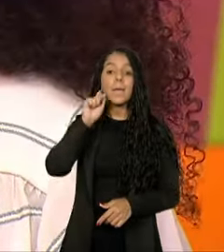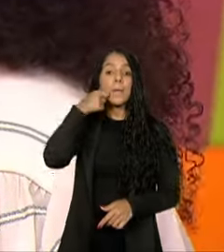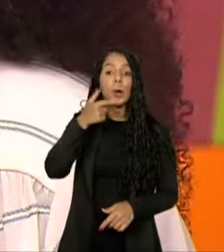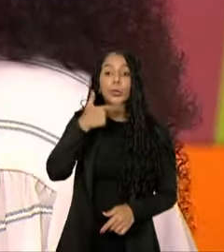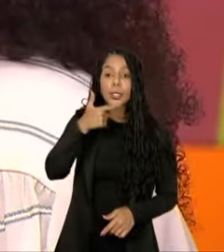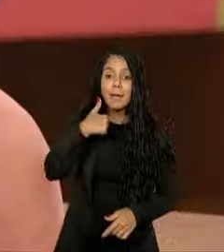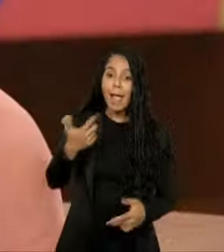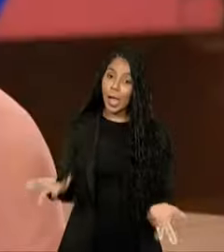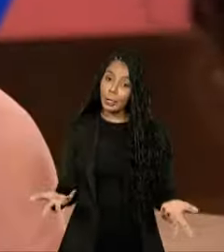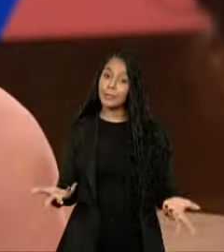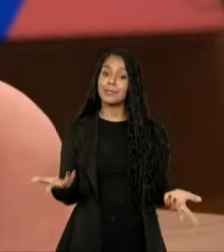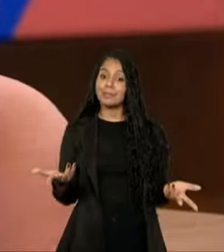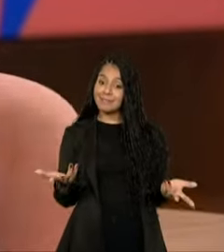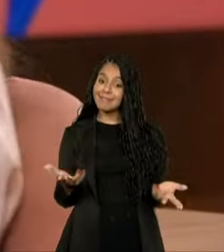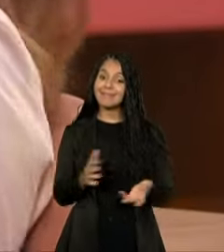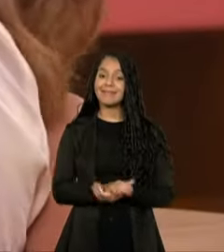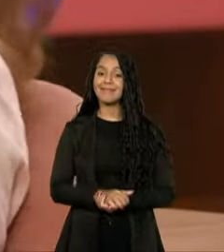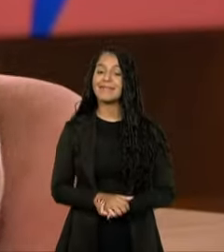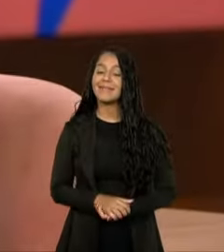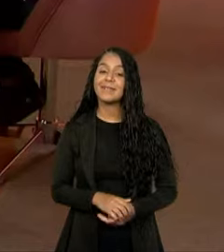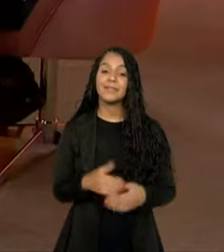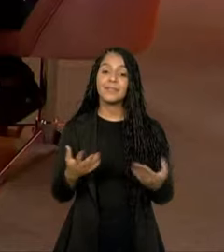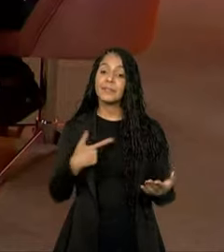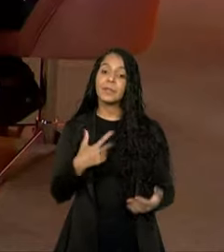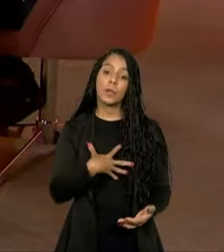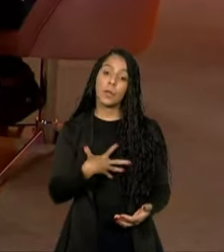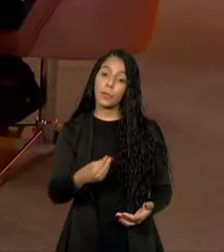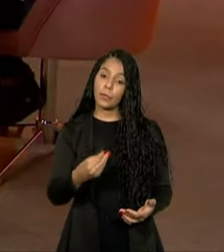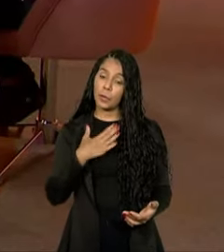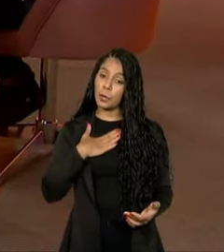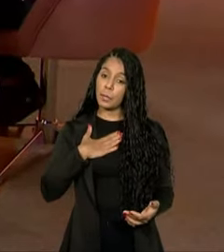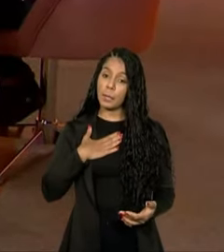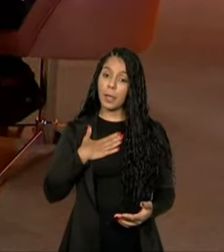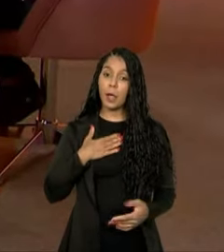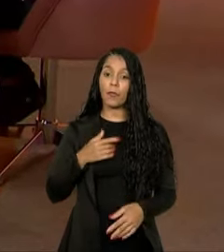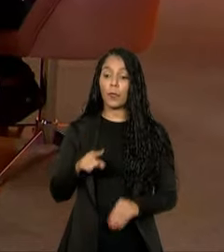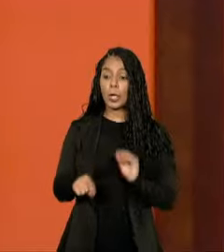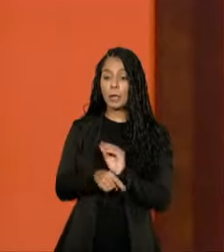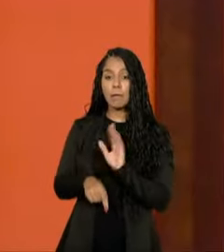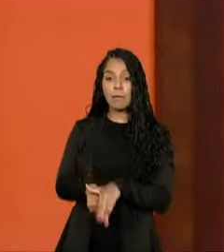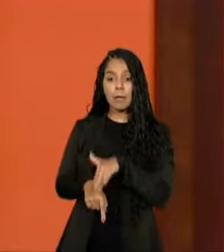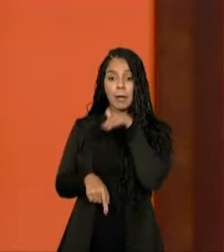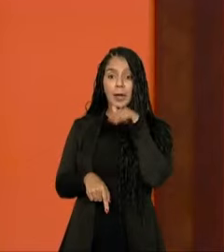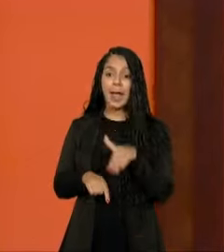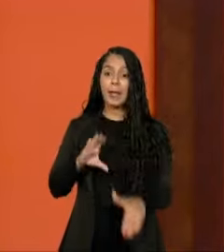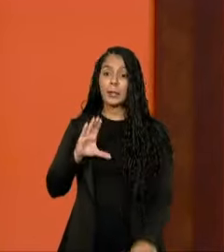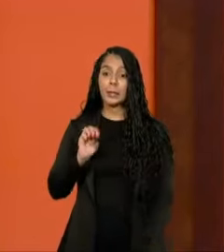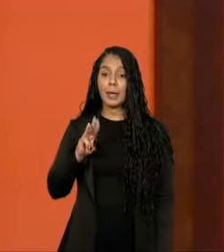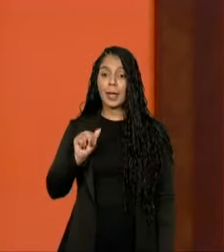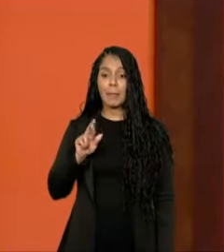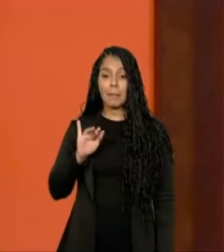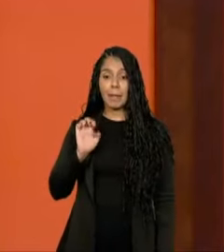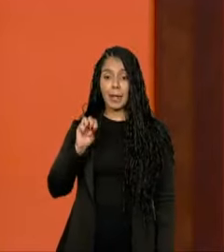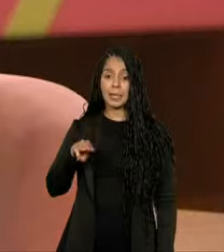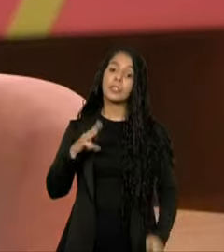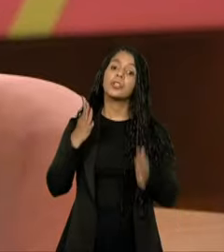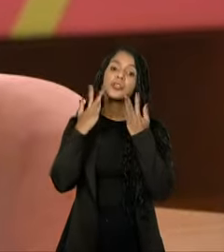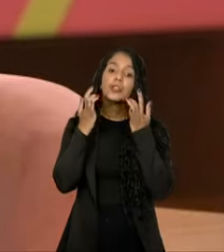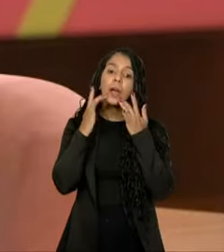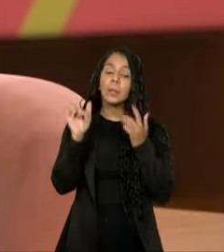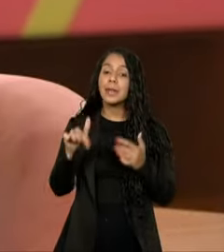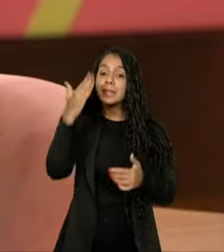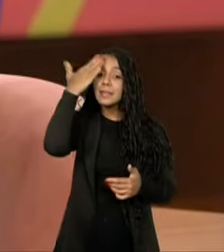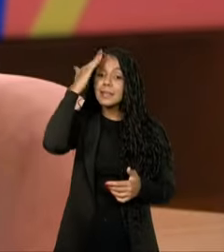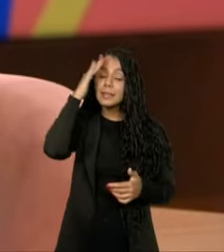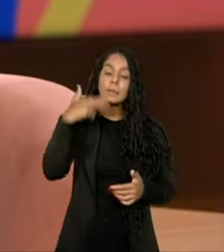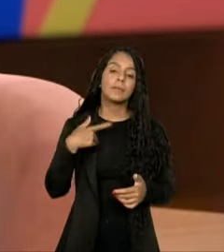garoto. Falei pra não pedir nada. Um filho meu foi criado em camarim de teatro. Uai, tinha que levar, gente. Uhum. Até pra entender aquela coisa.